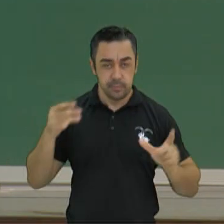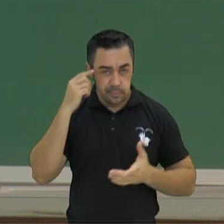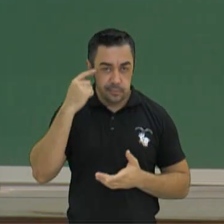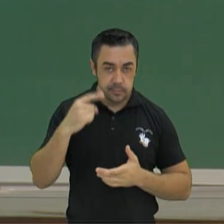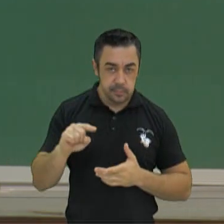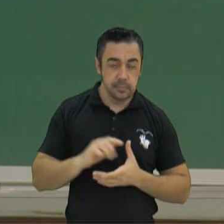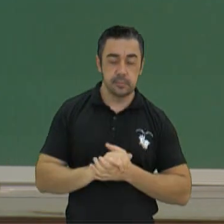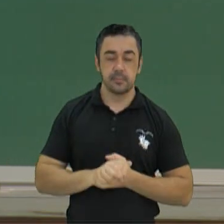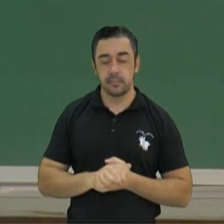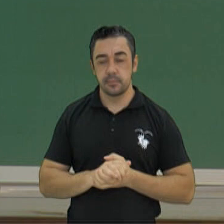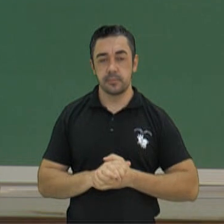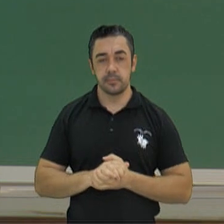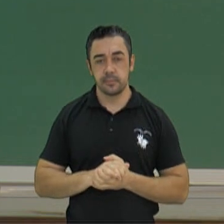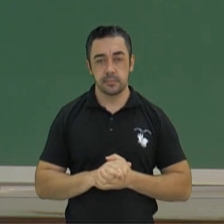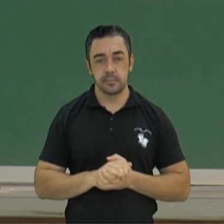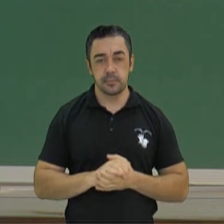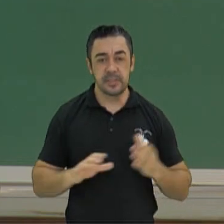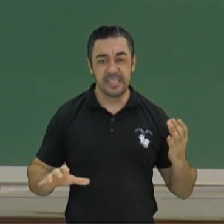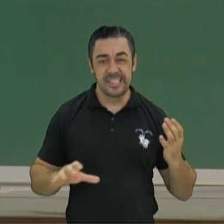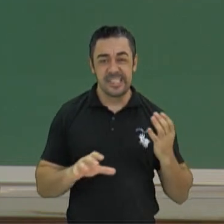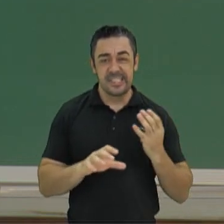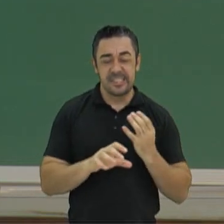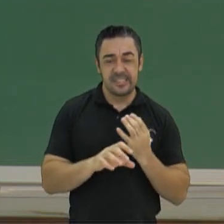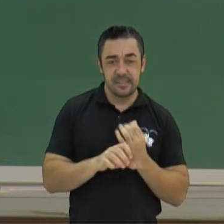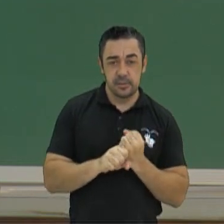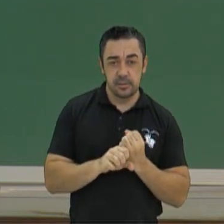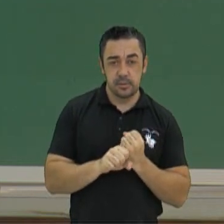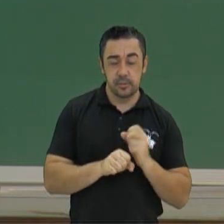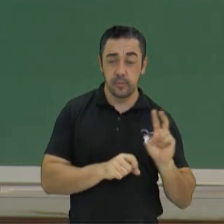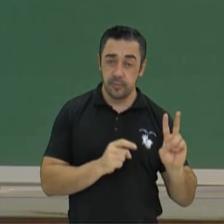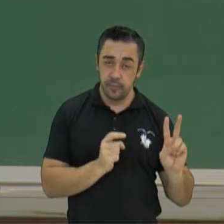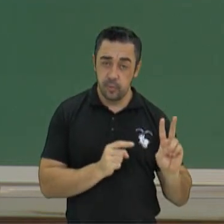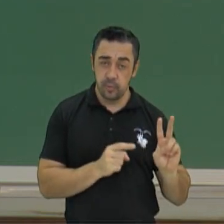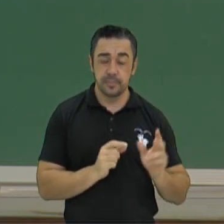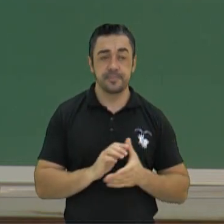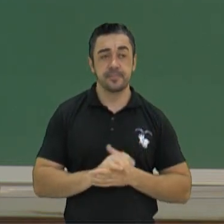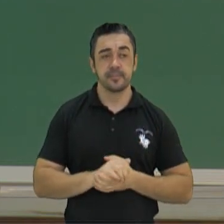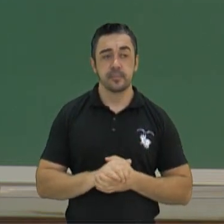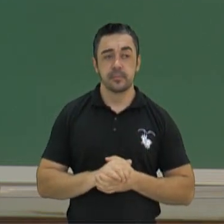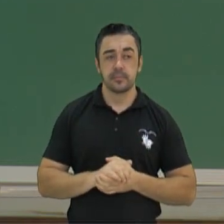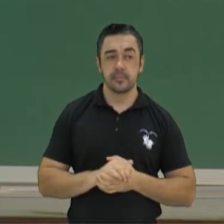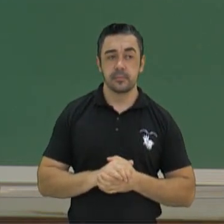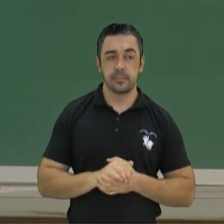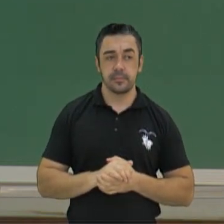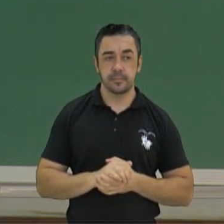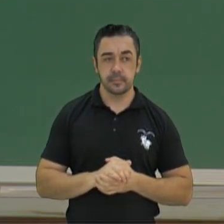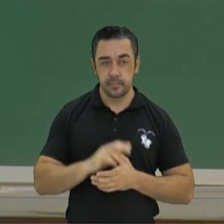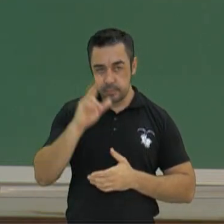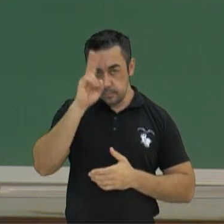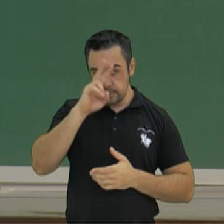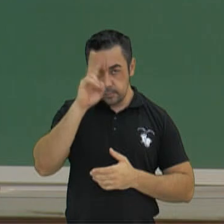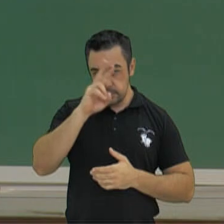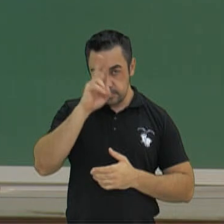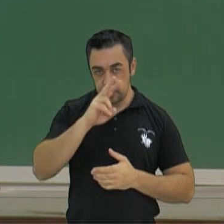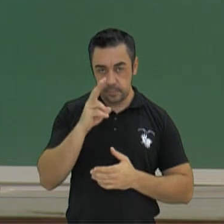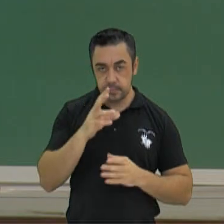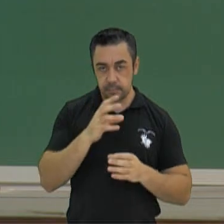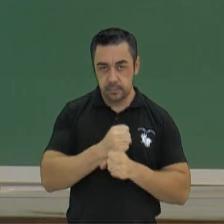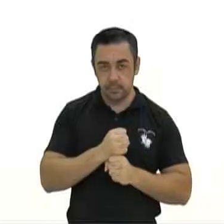lá? Olha só, calculando o volume. Vamos calcular o volume. Vocês lembram como que eu calculo o